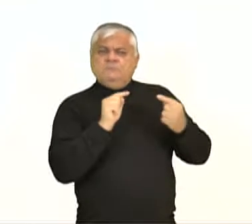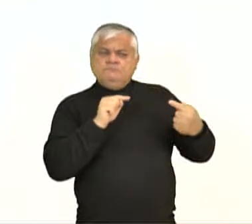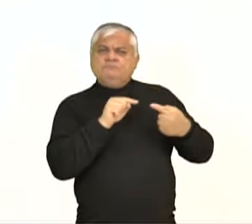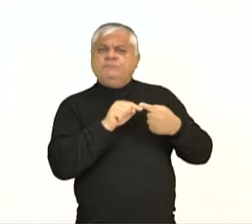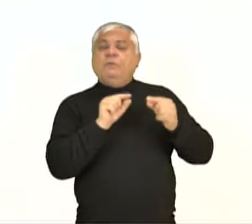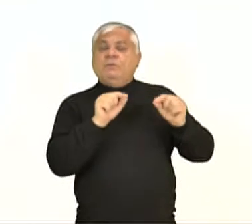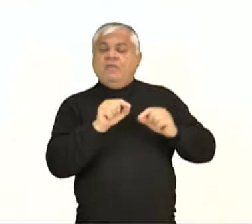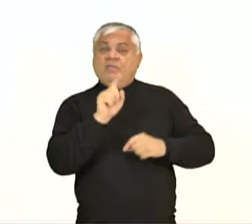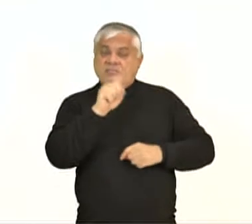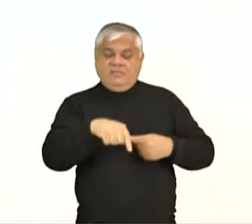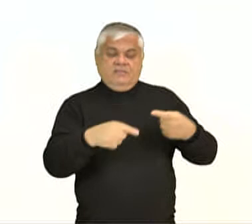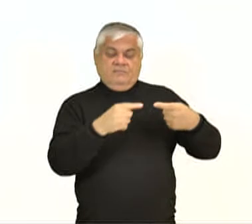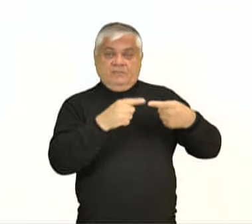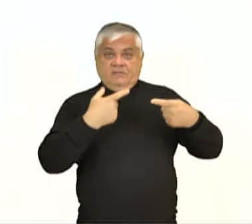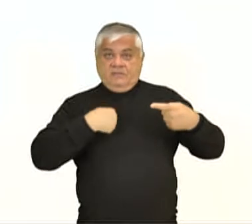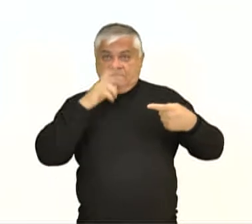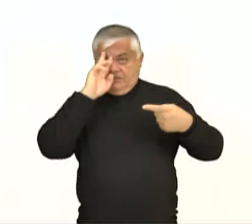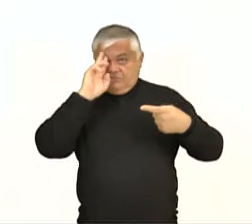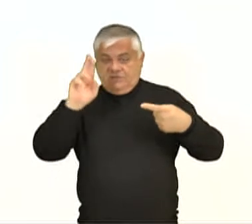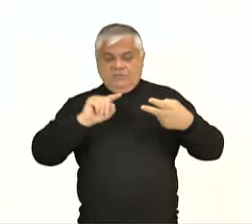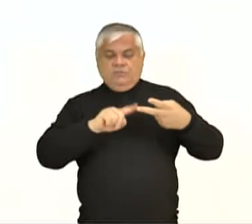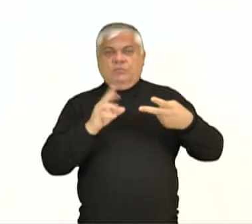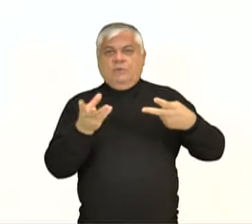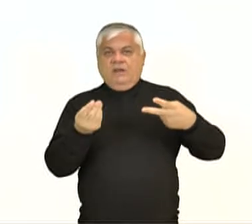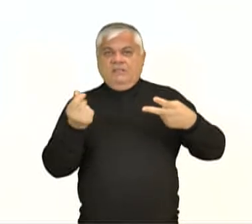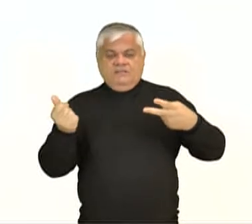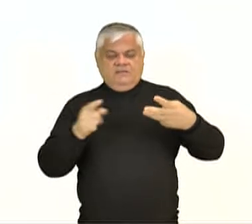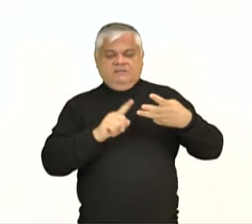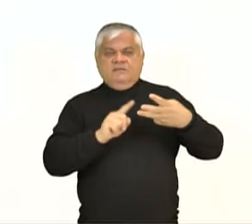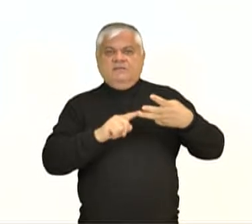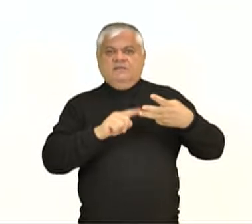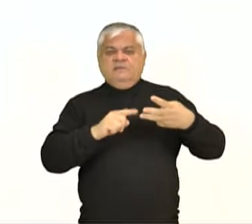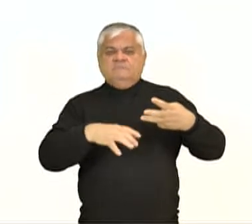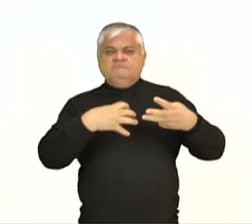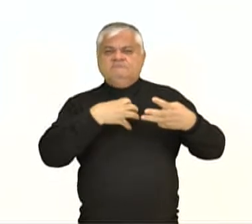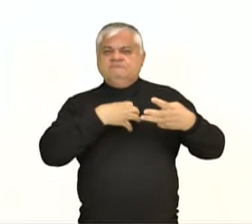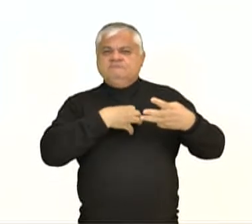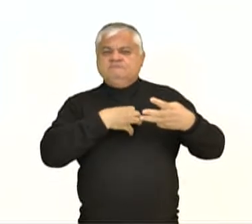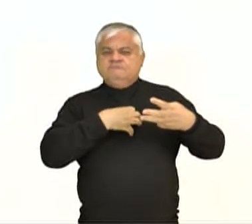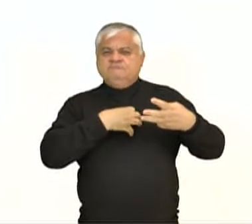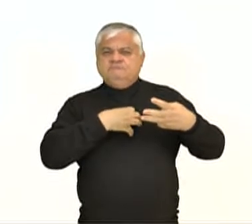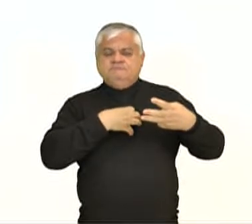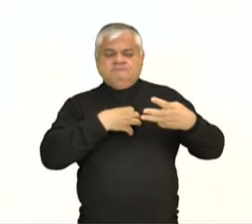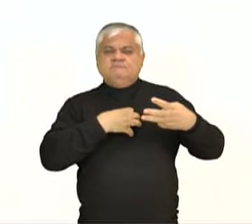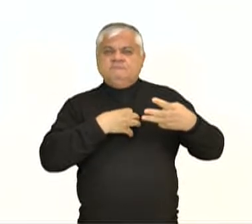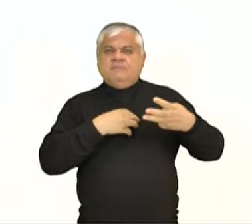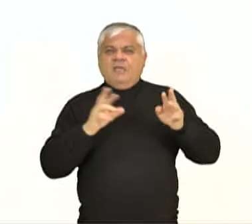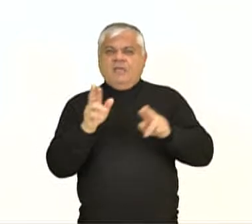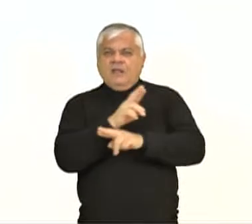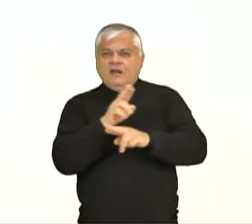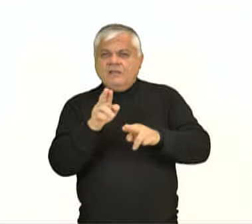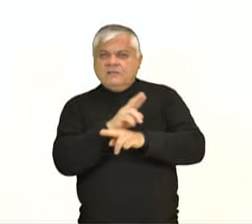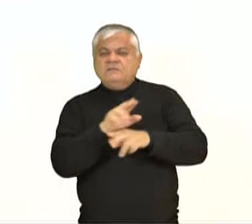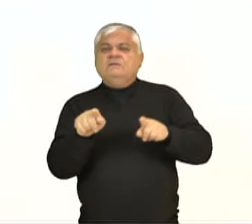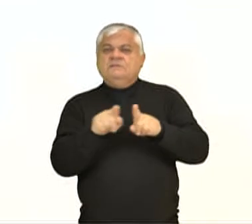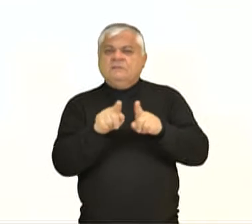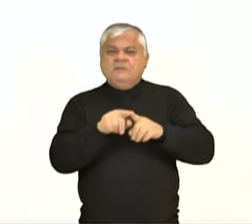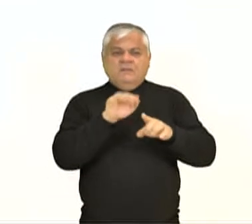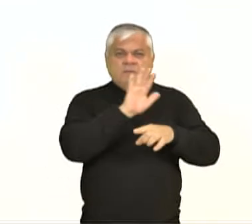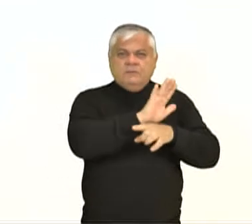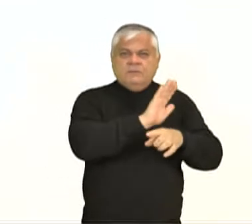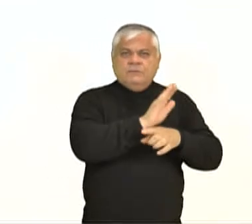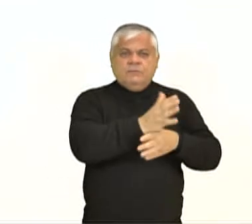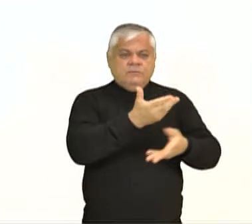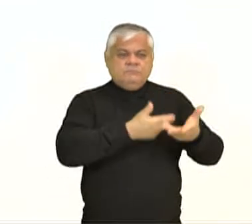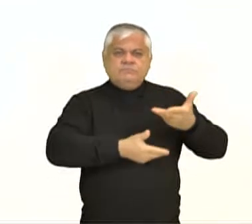são pautados no respeito, na qualidade, na afetividade das relações, colaborando e favorecendo a